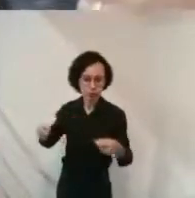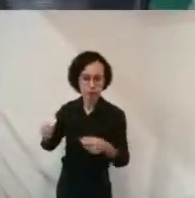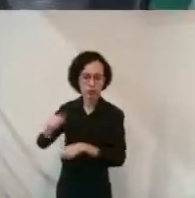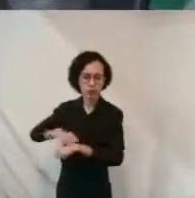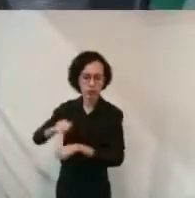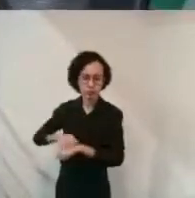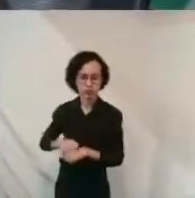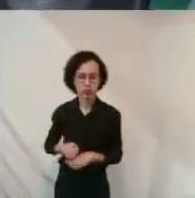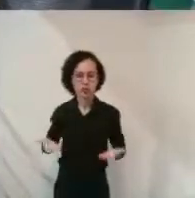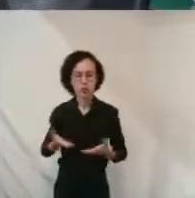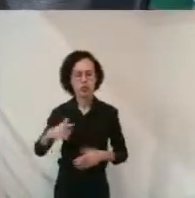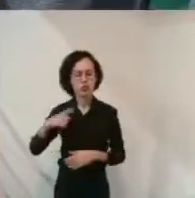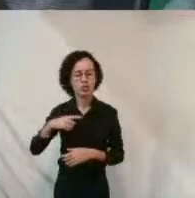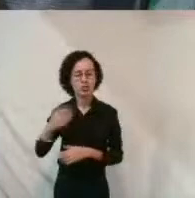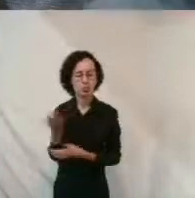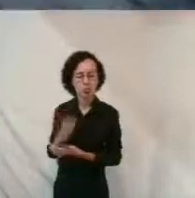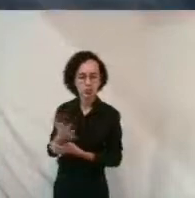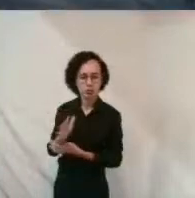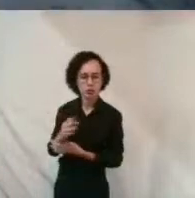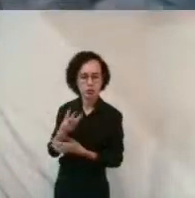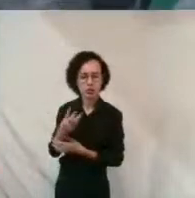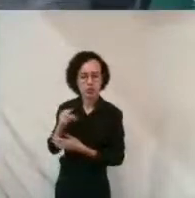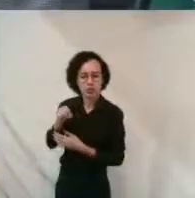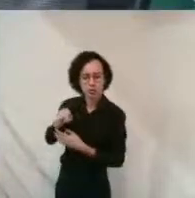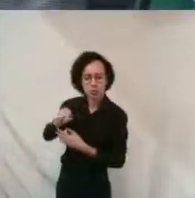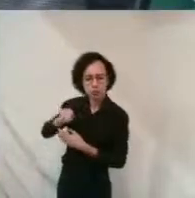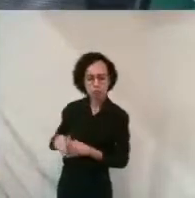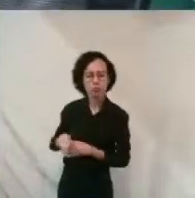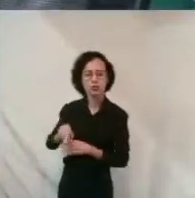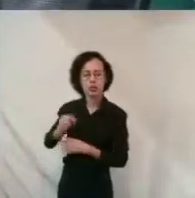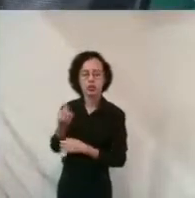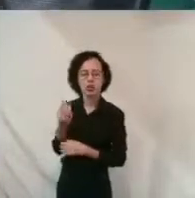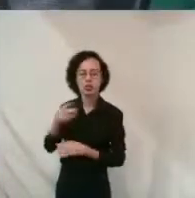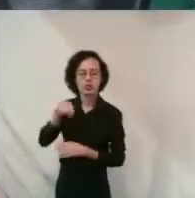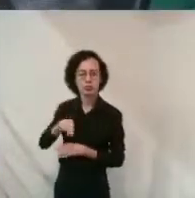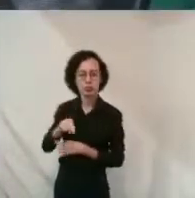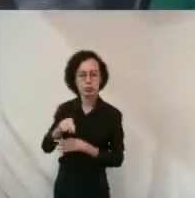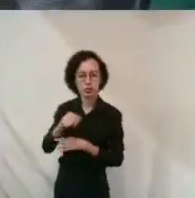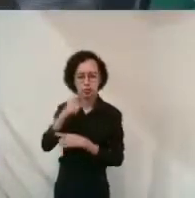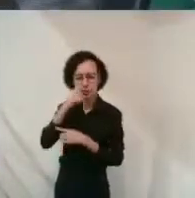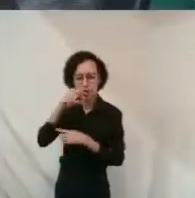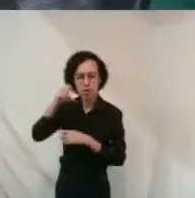Brasil aproximadamente 3 mil lixões a céu aberto, né, uma coisa